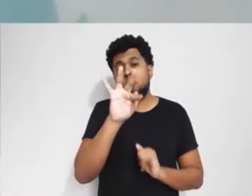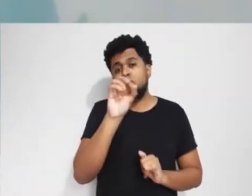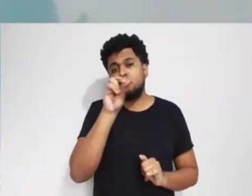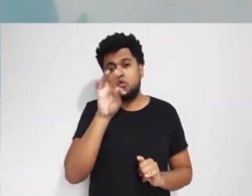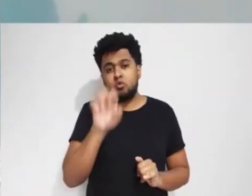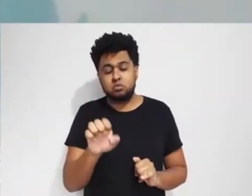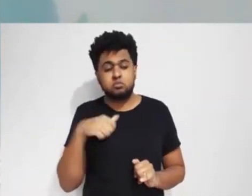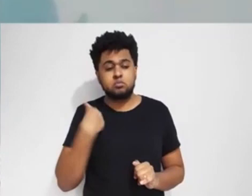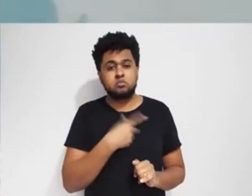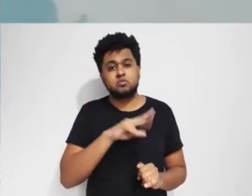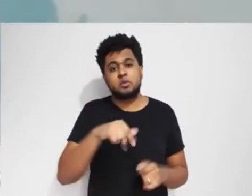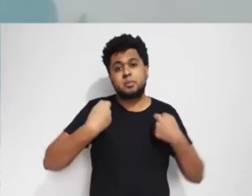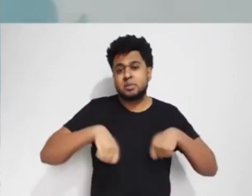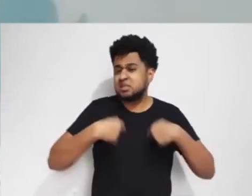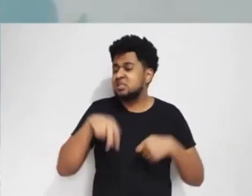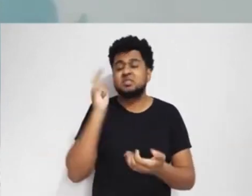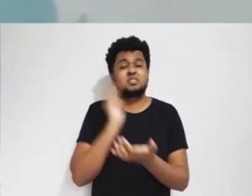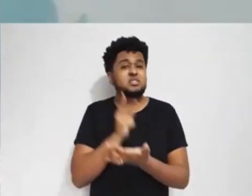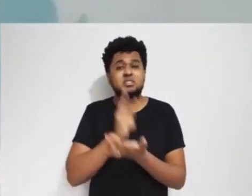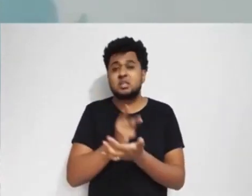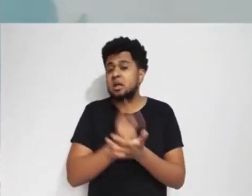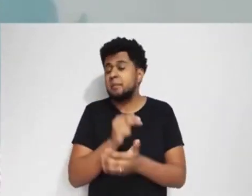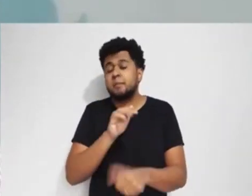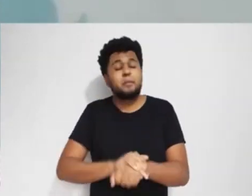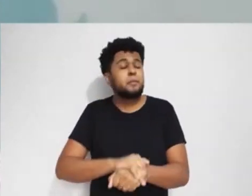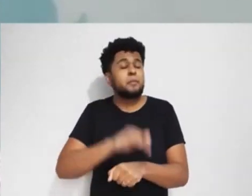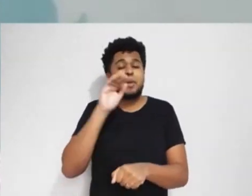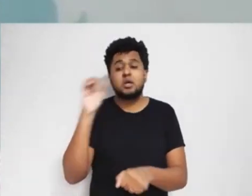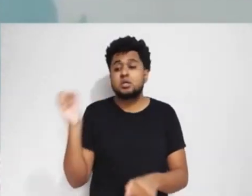cada vez mais, o modelo de